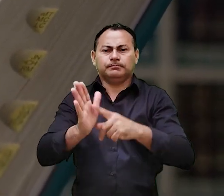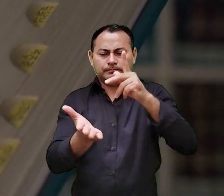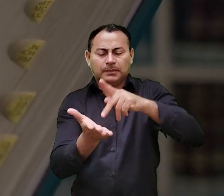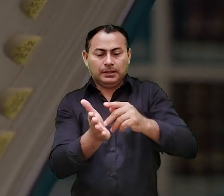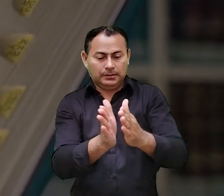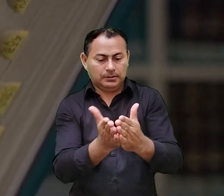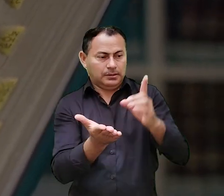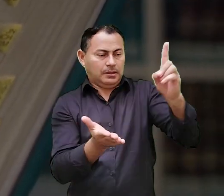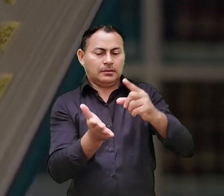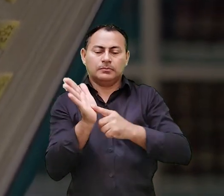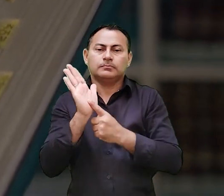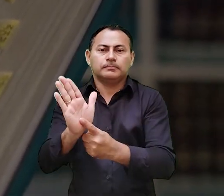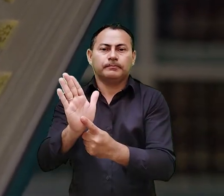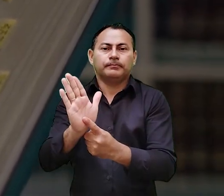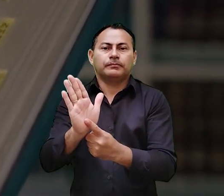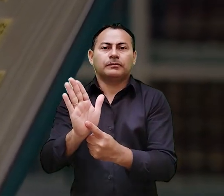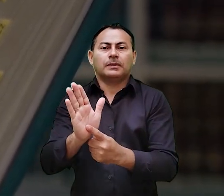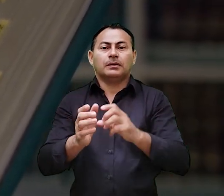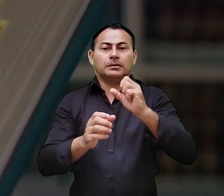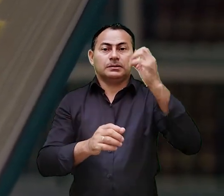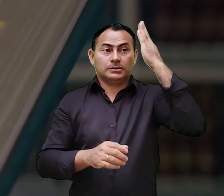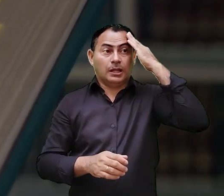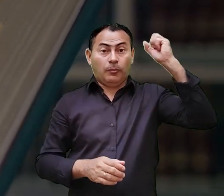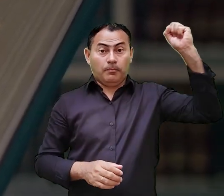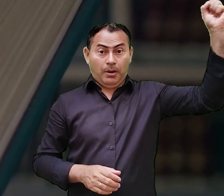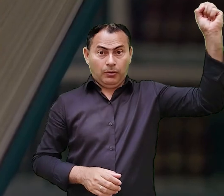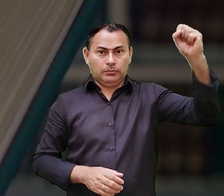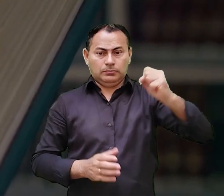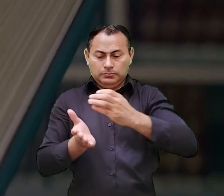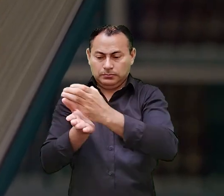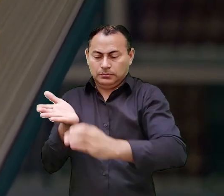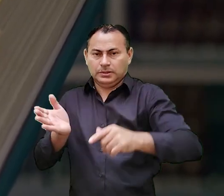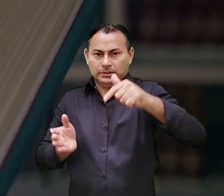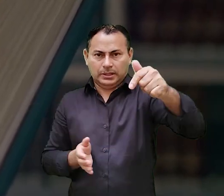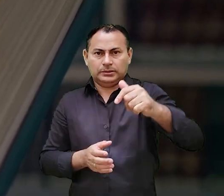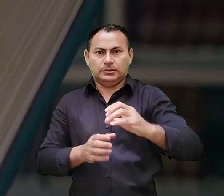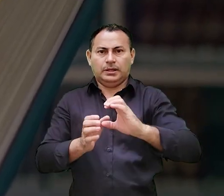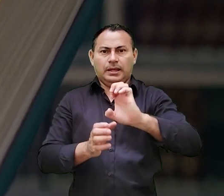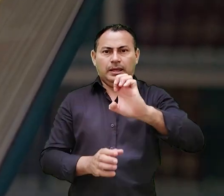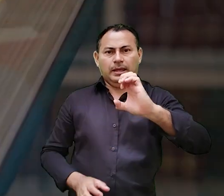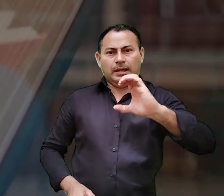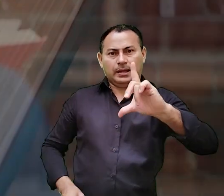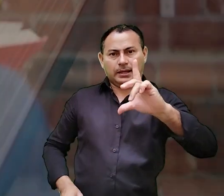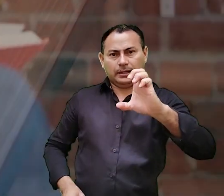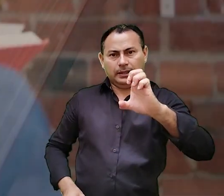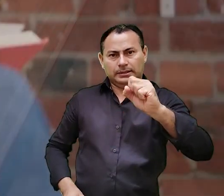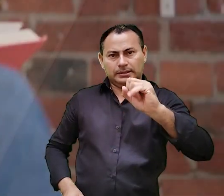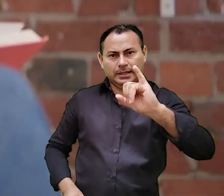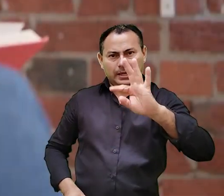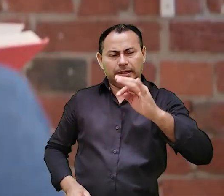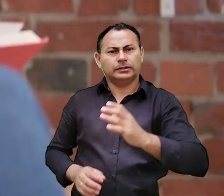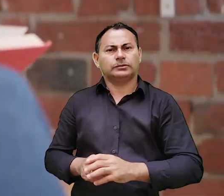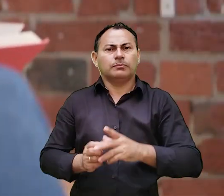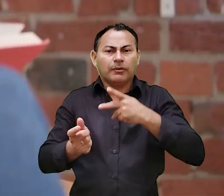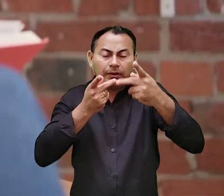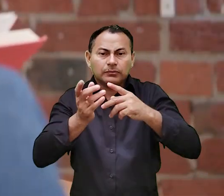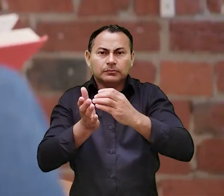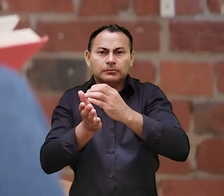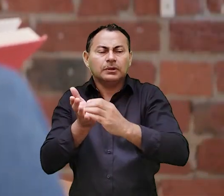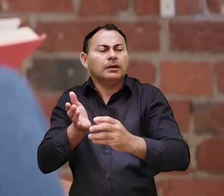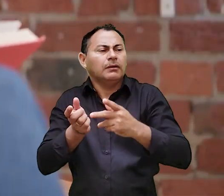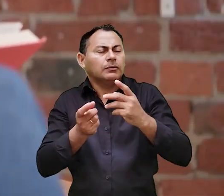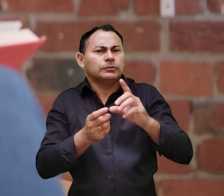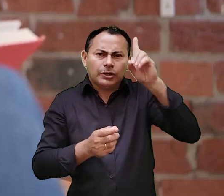bíblica muito enfatizada nas Escrituras. Salomão declarou no capítulo 7 de Eclesiastes: quando os dias forem